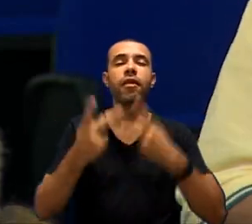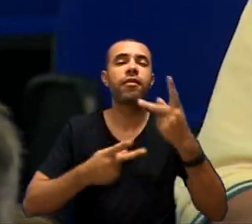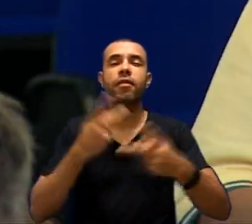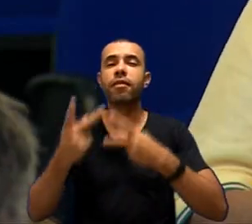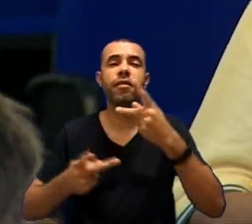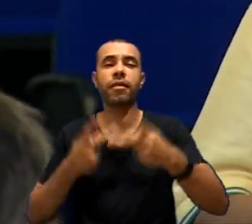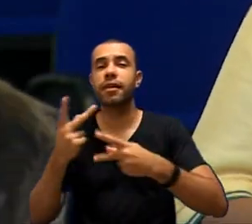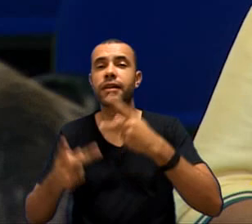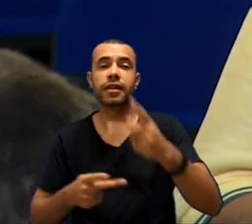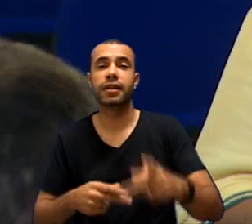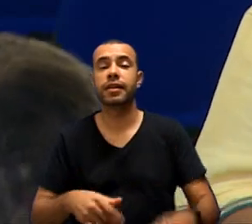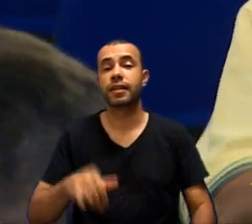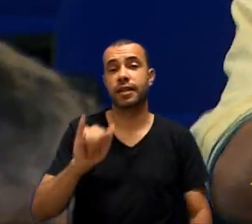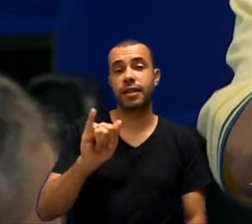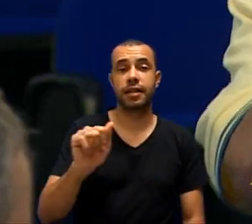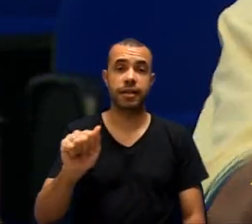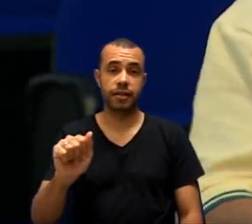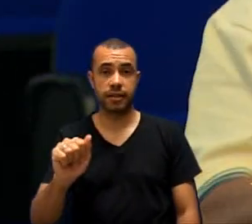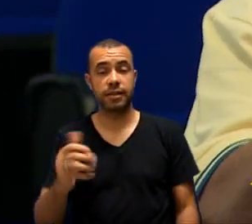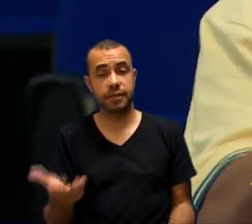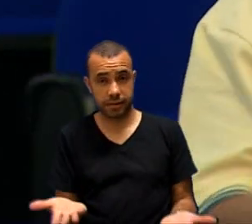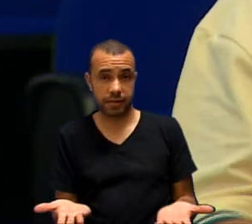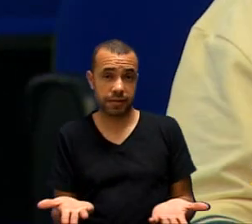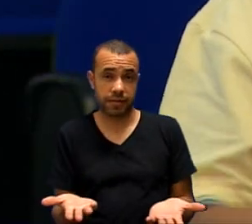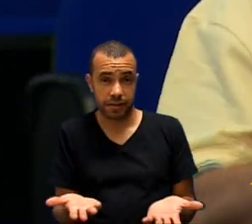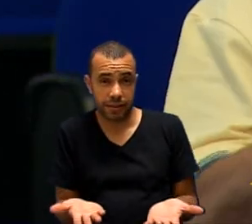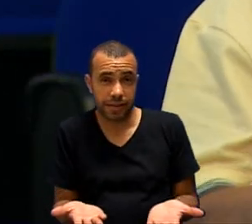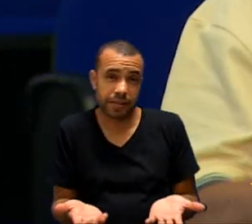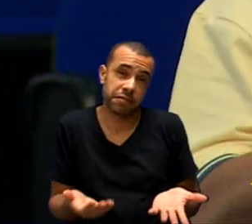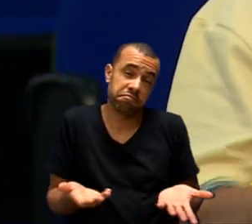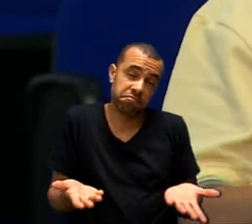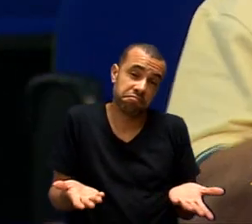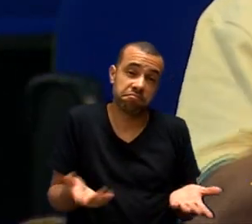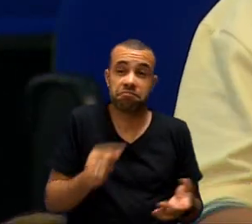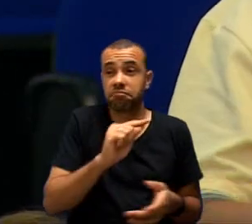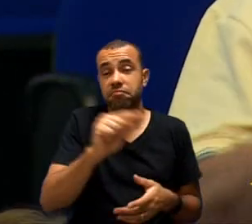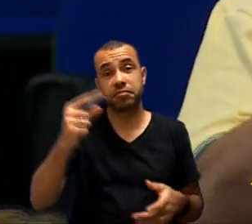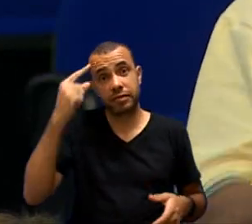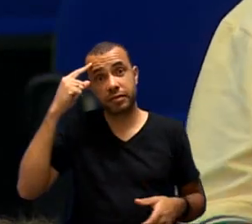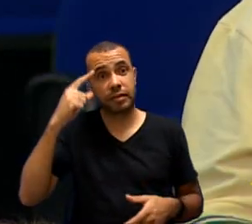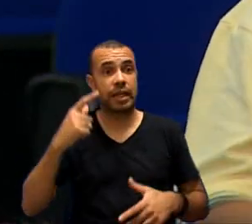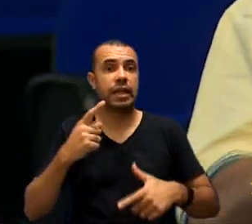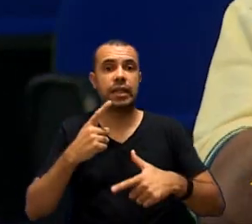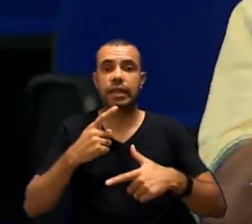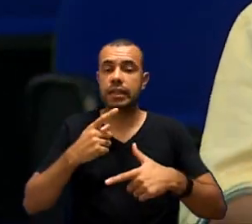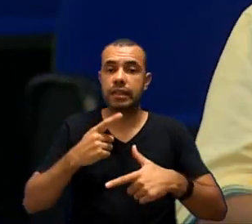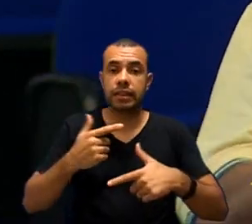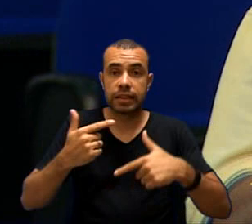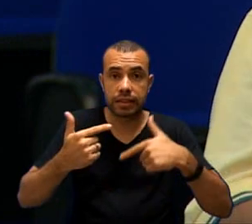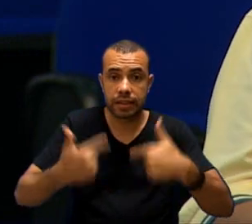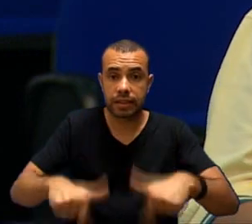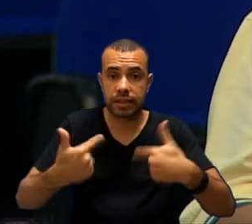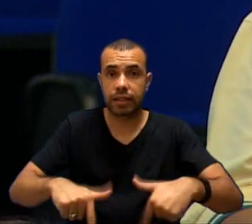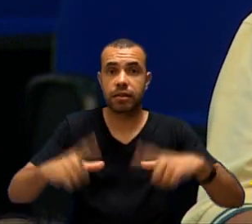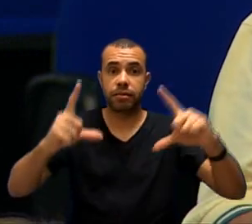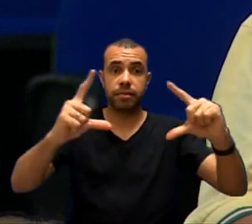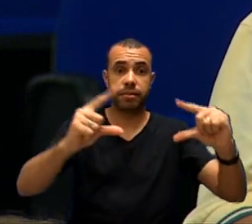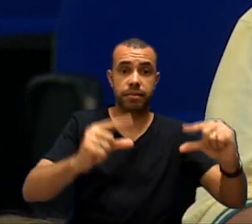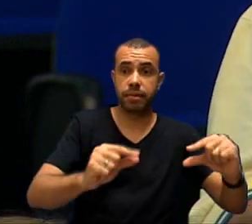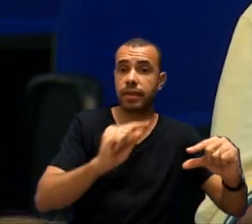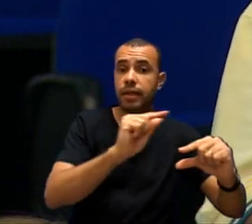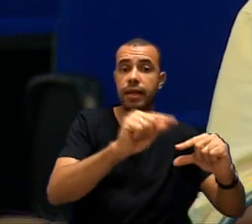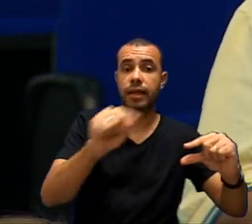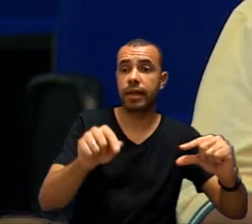O que se discute no mundo é queda de trabalho, o que nós vamos fazer com pessoas que jamais encontrarão